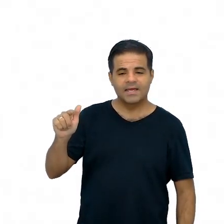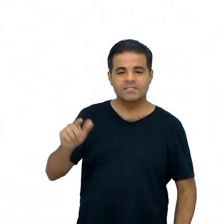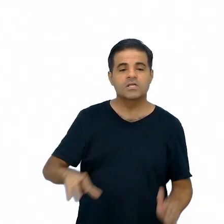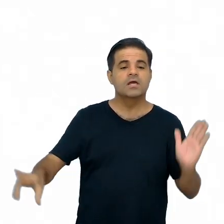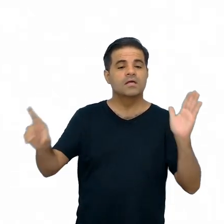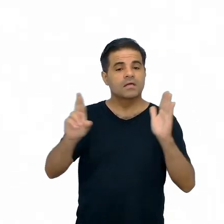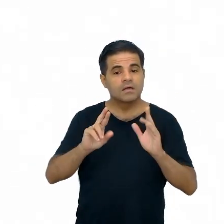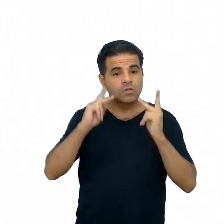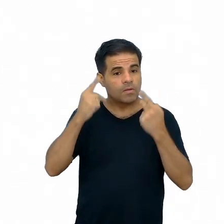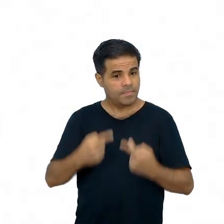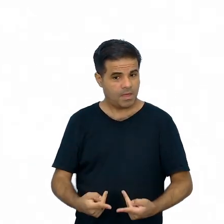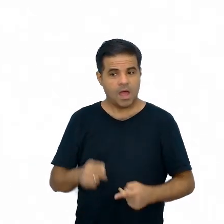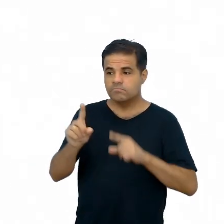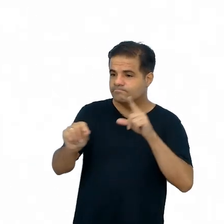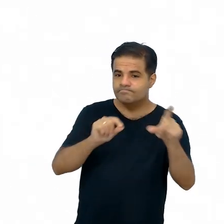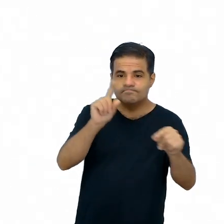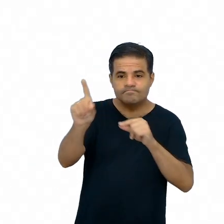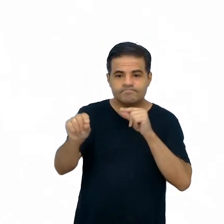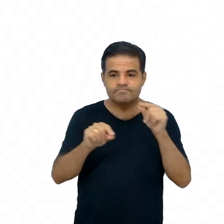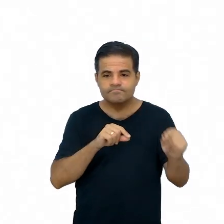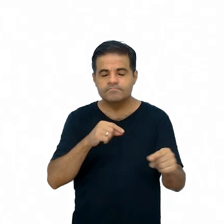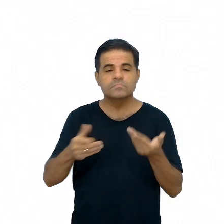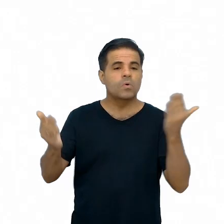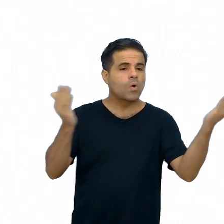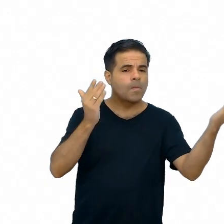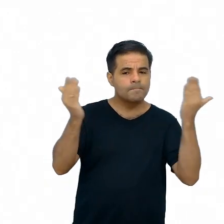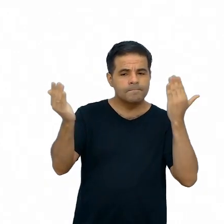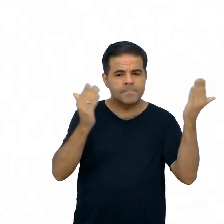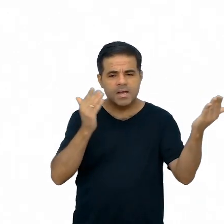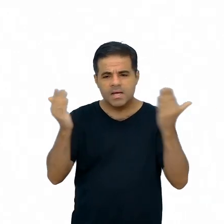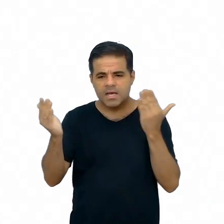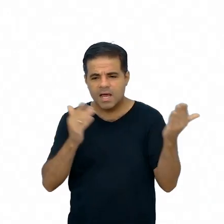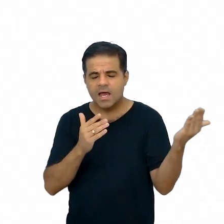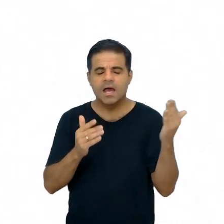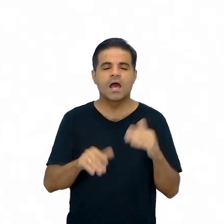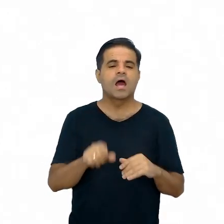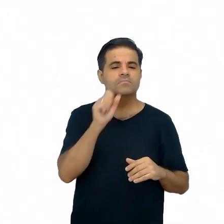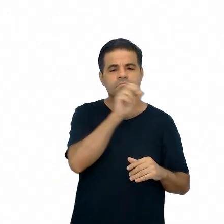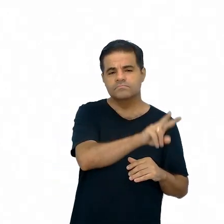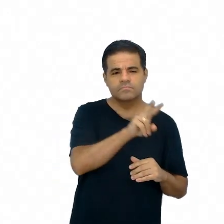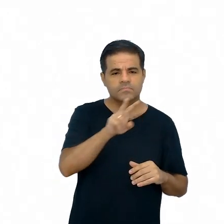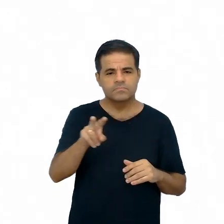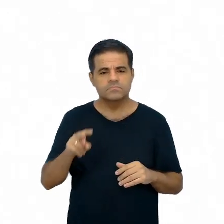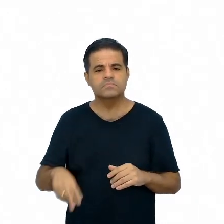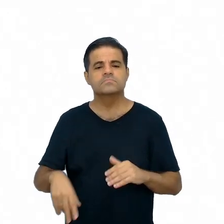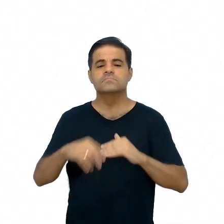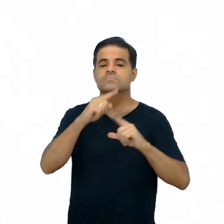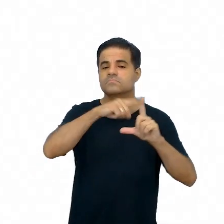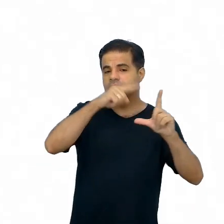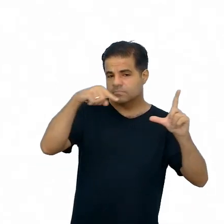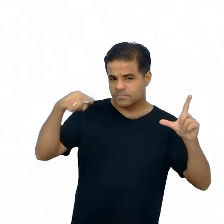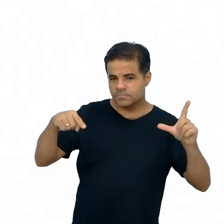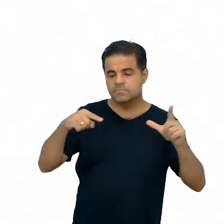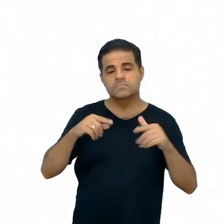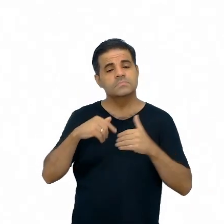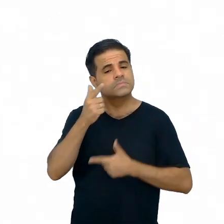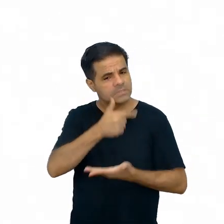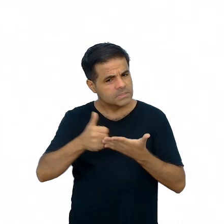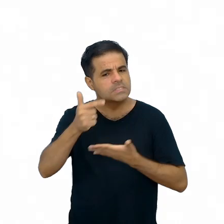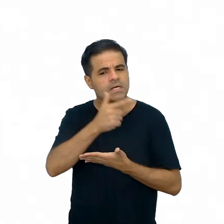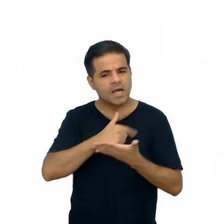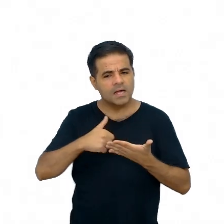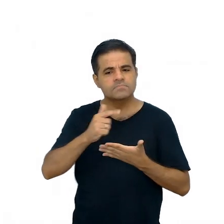reconhecer, nomear, comparar polígonos, considerando lados, vértices e ângulos, e